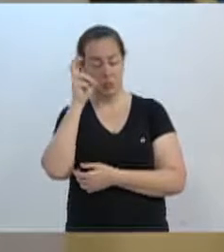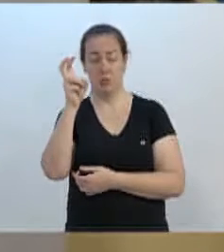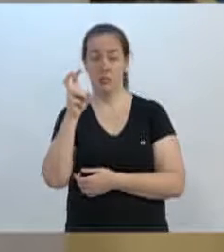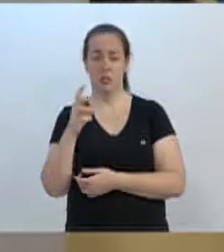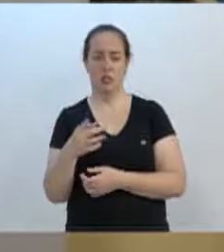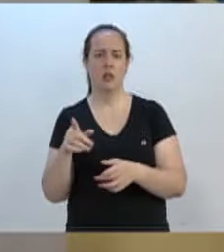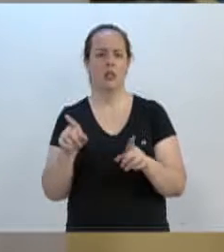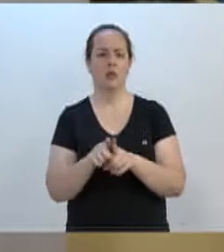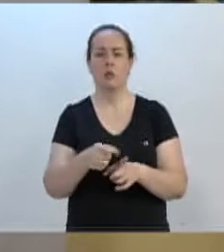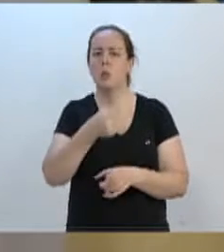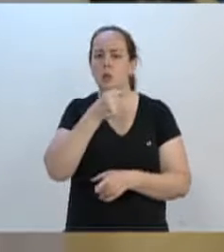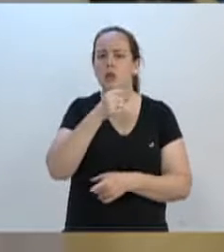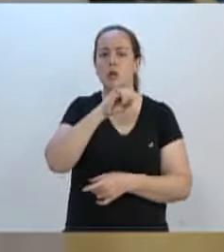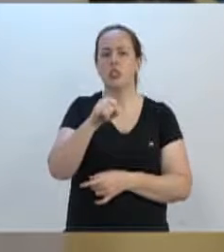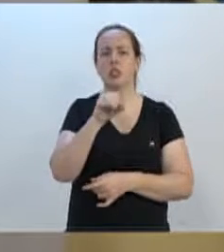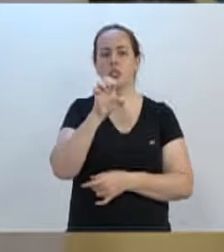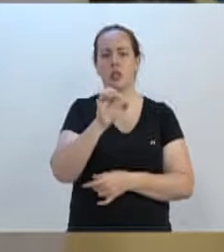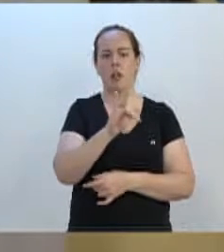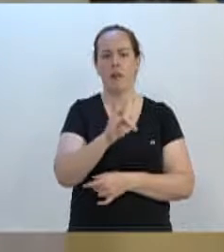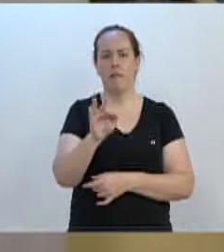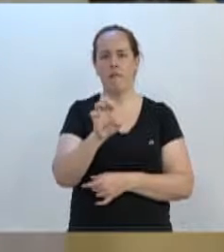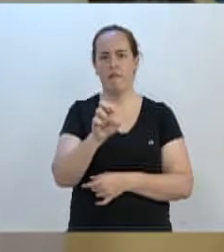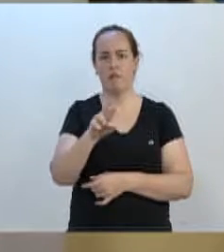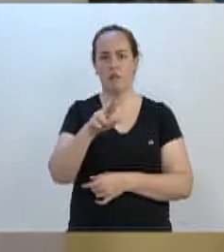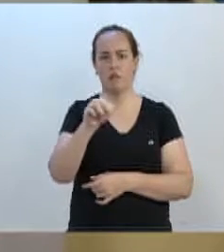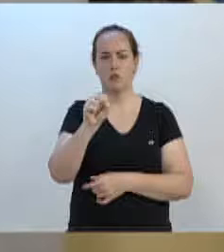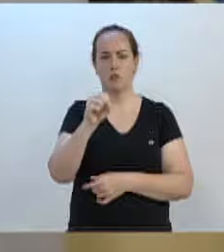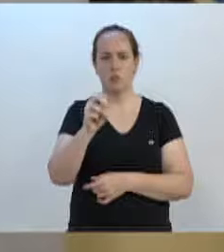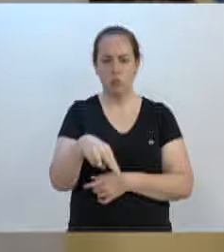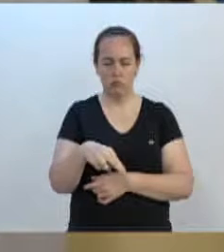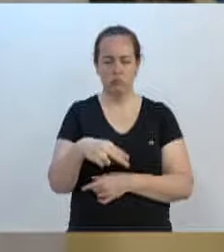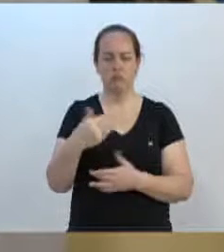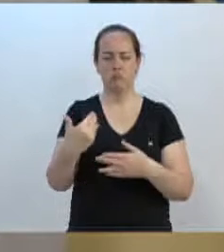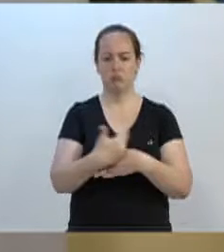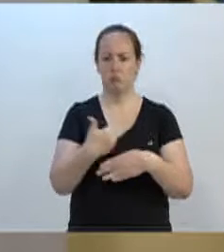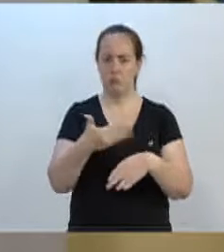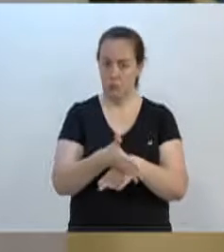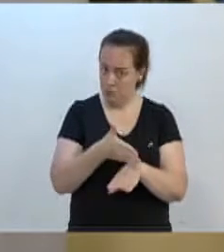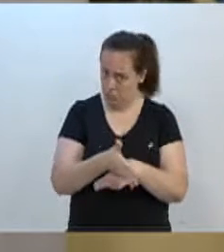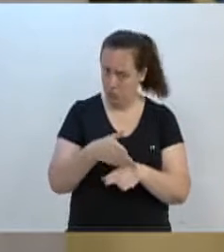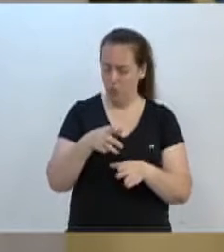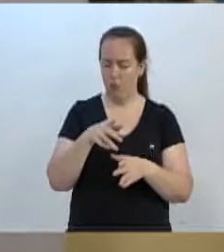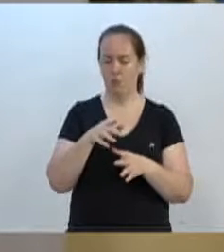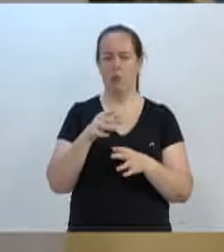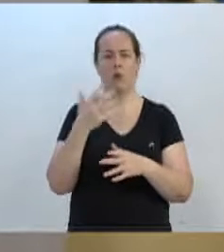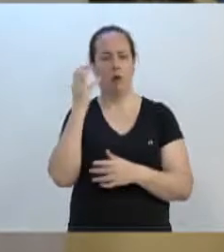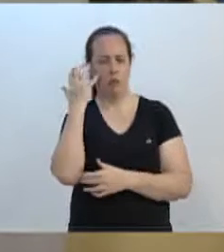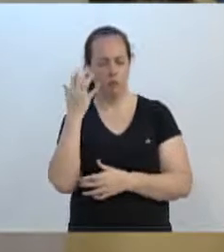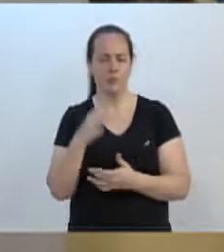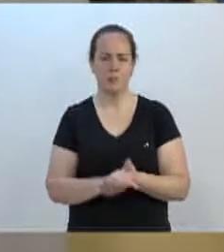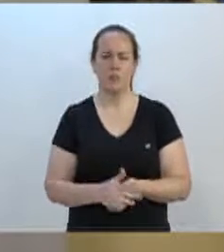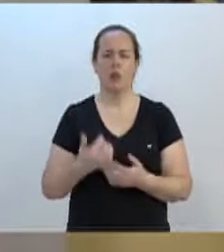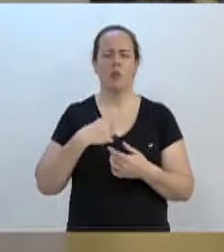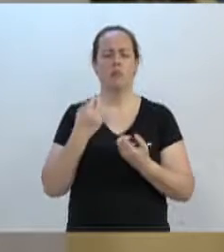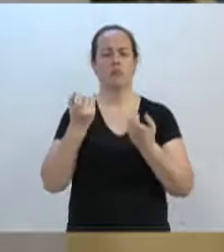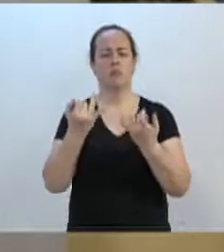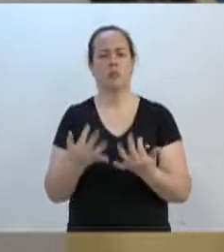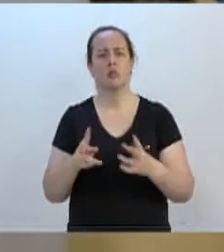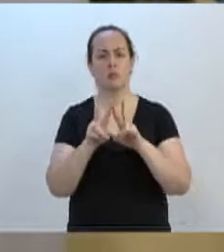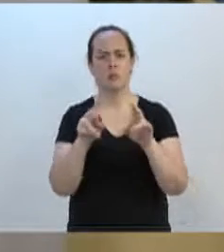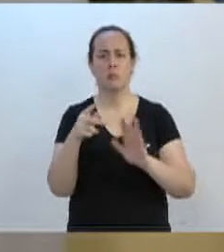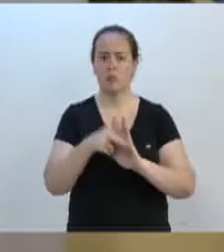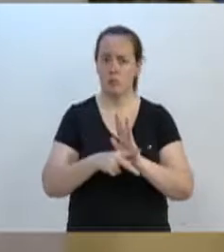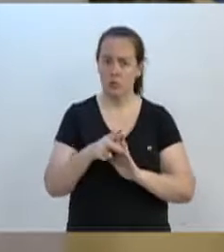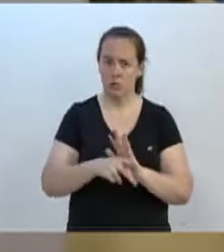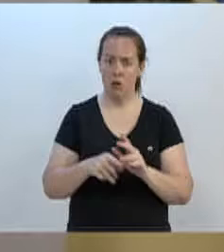Jefferson, participou conosco lá do programa. Eu falei dos projetos e muitos deles eles não